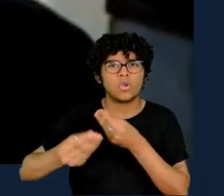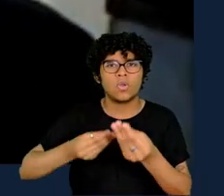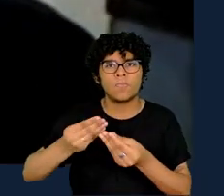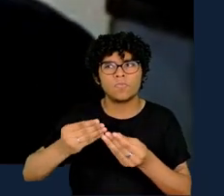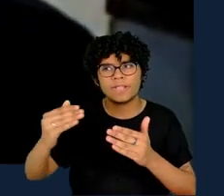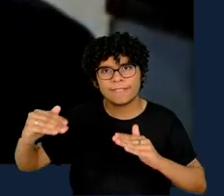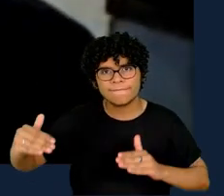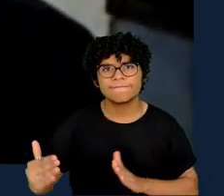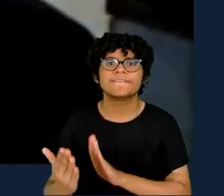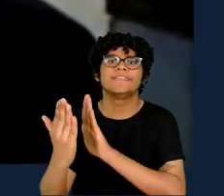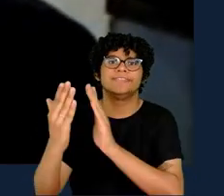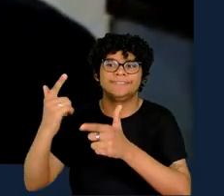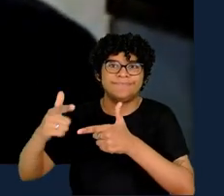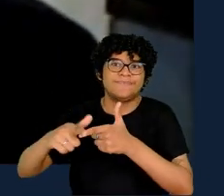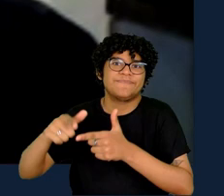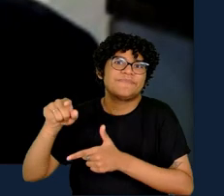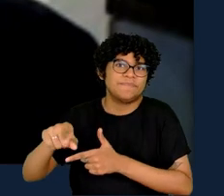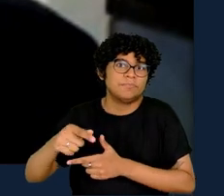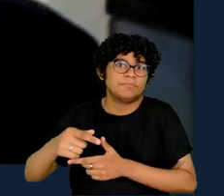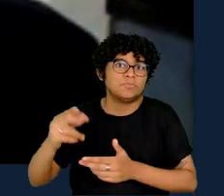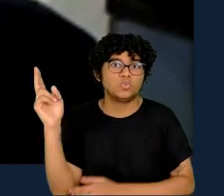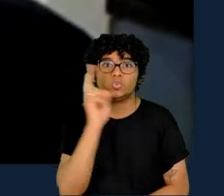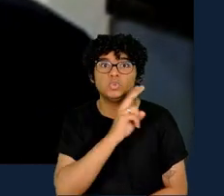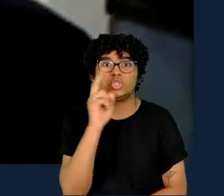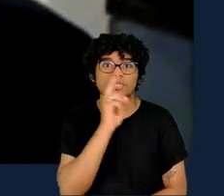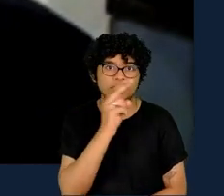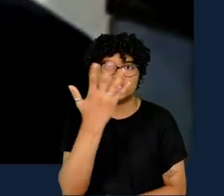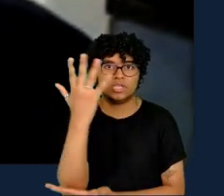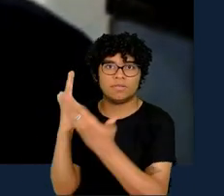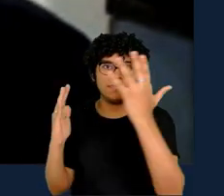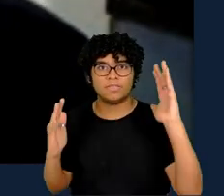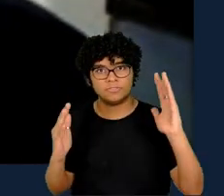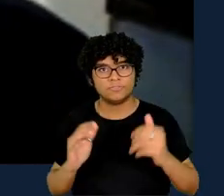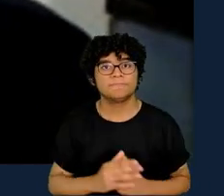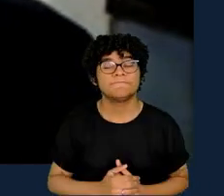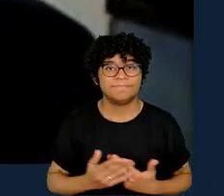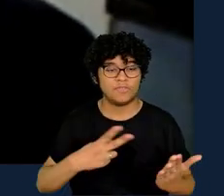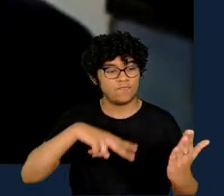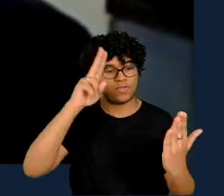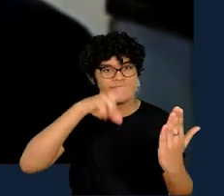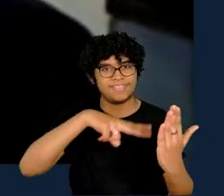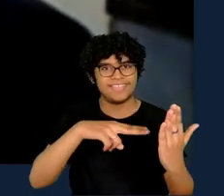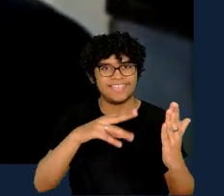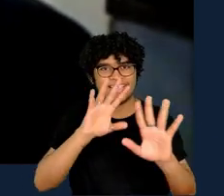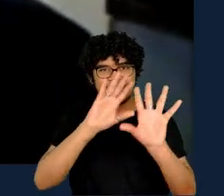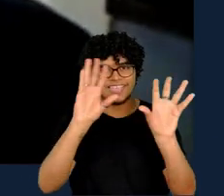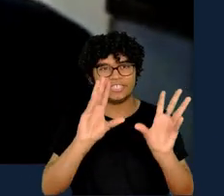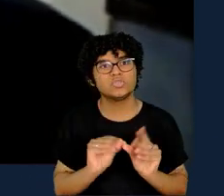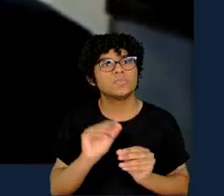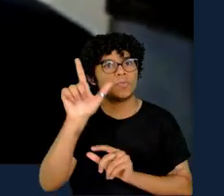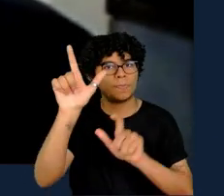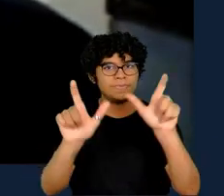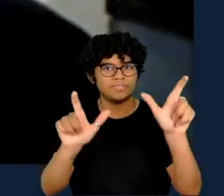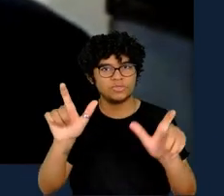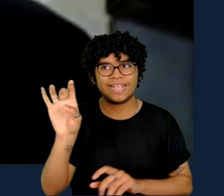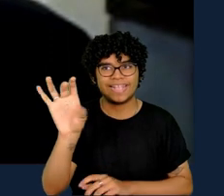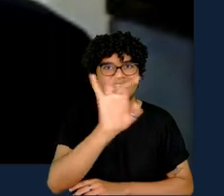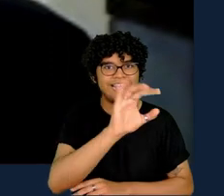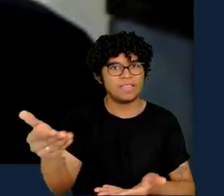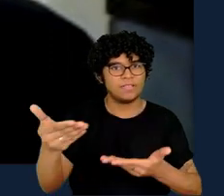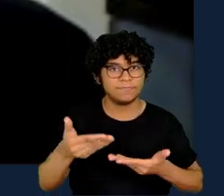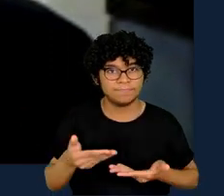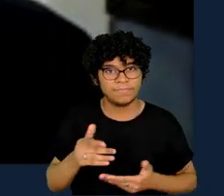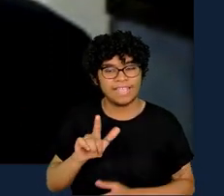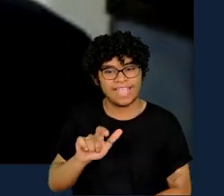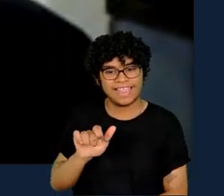ambiental. Bem, deixa eu ler aqui para vocês a biografia dos nossos convidados. A Laura Kurtzberg é professora assistente na